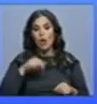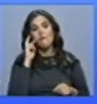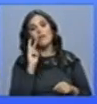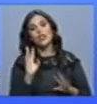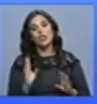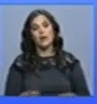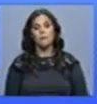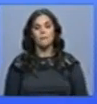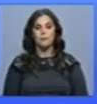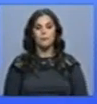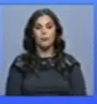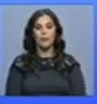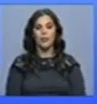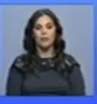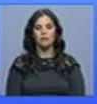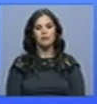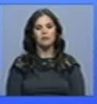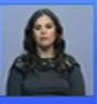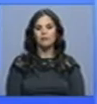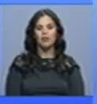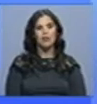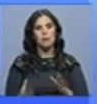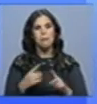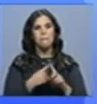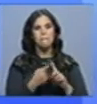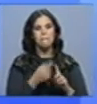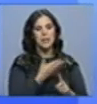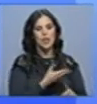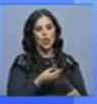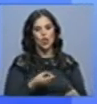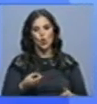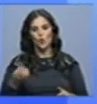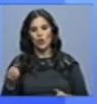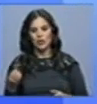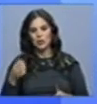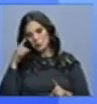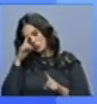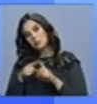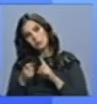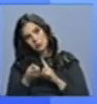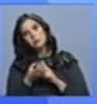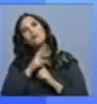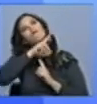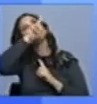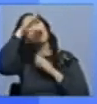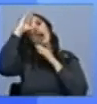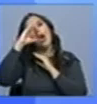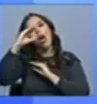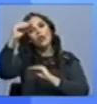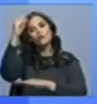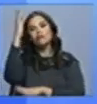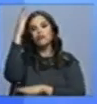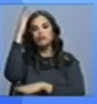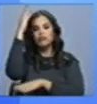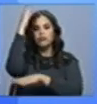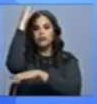imagens. Pelo menos desde a década de 90, com as várias missões que foram à Lua, em órbita, que tiveram órbita